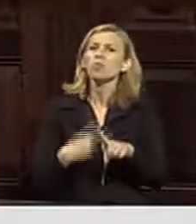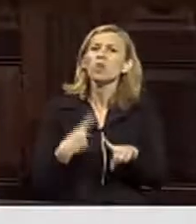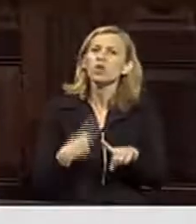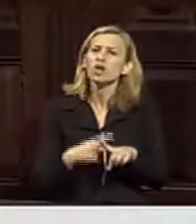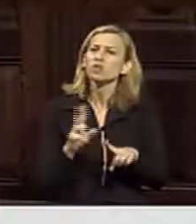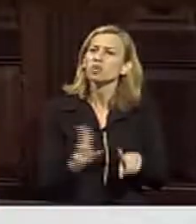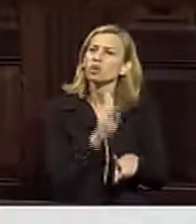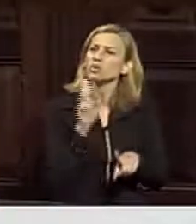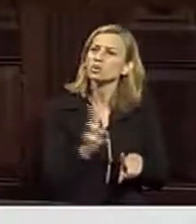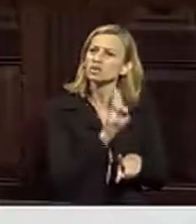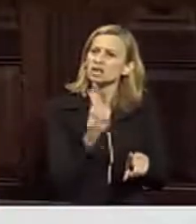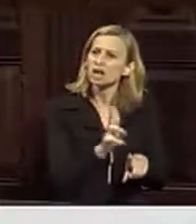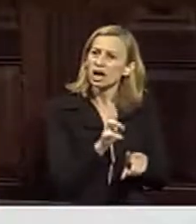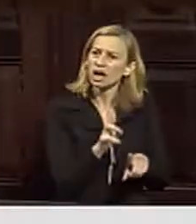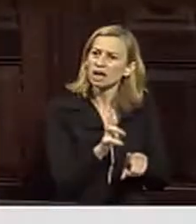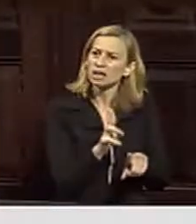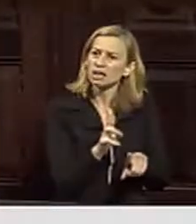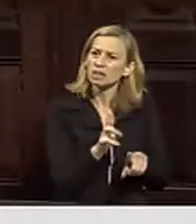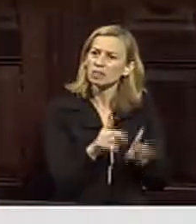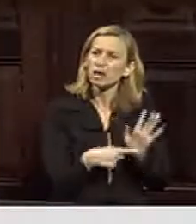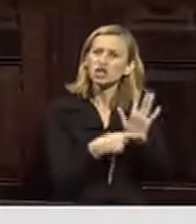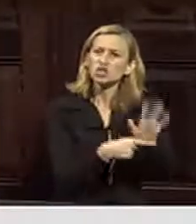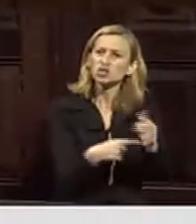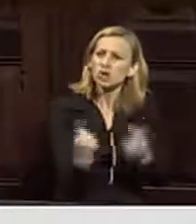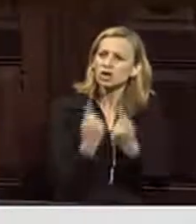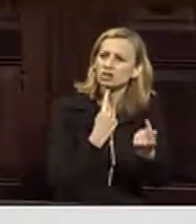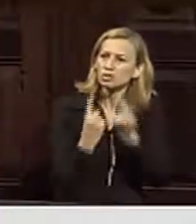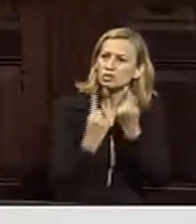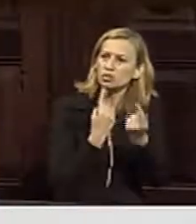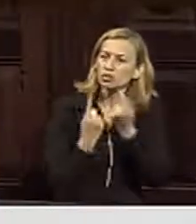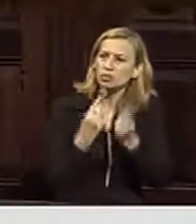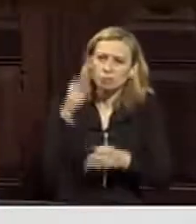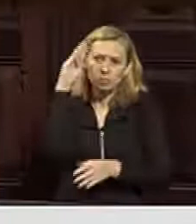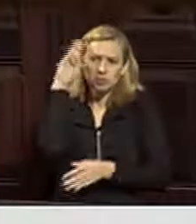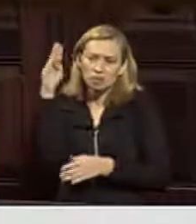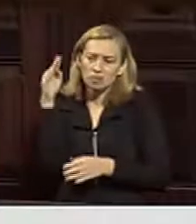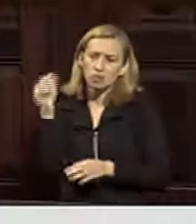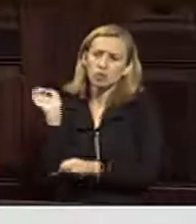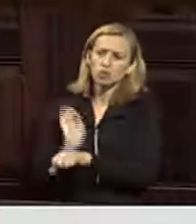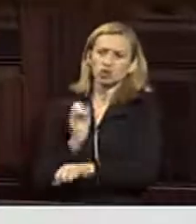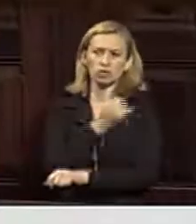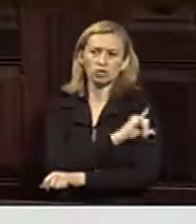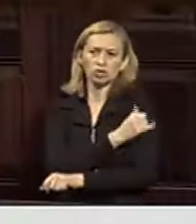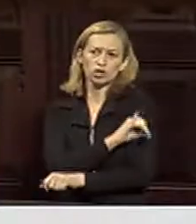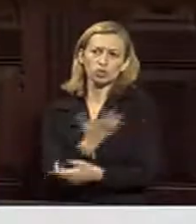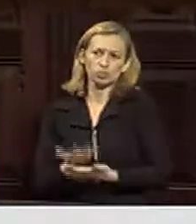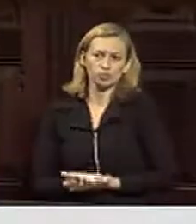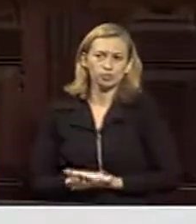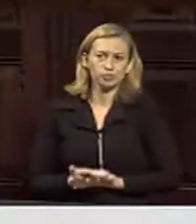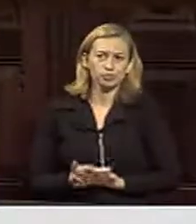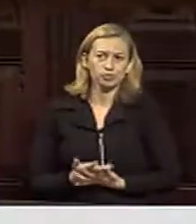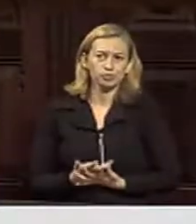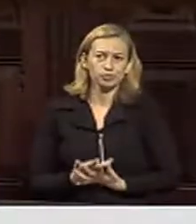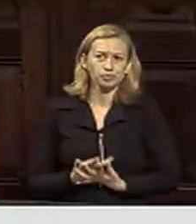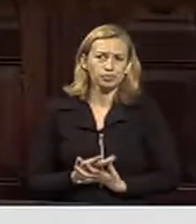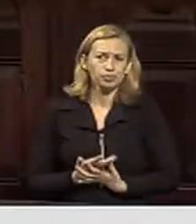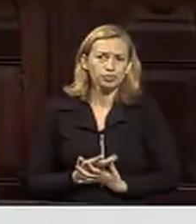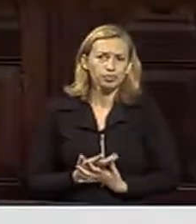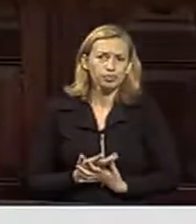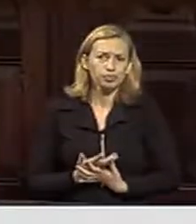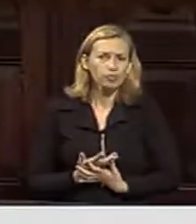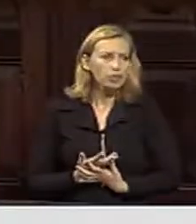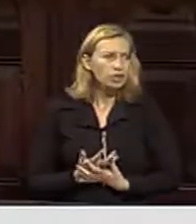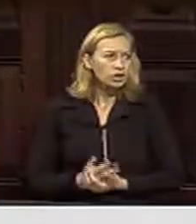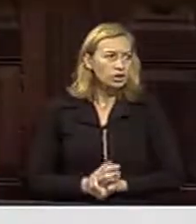programa de tapa-buraco, mesmo sendo um paliativo, mas um programa de tapa-buraco? Quem vem fazendo